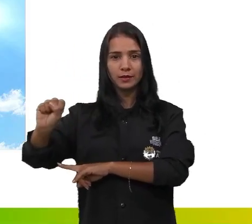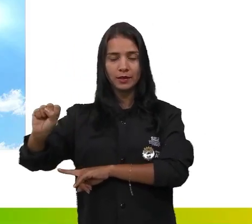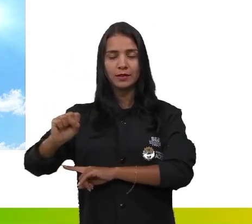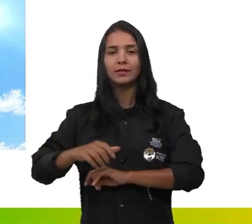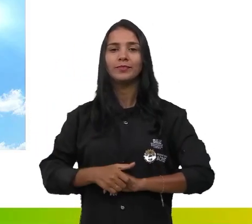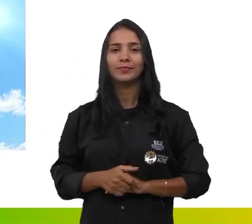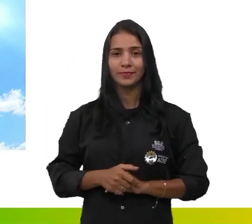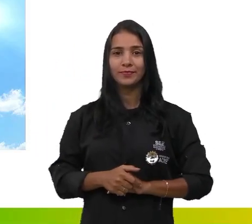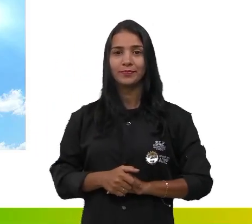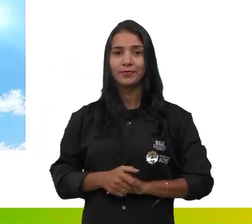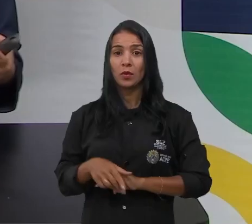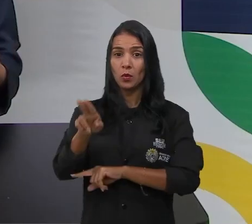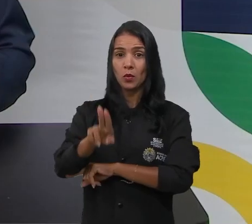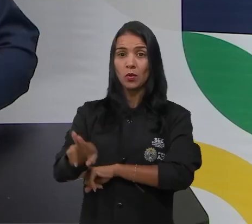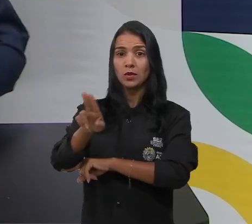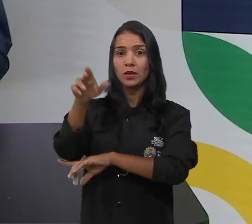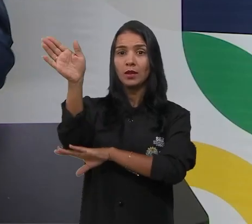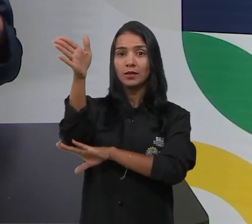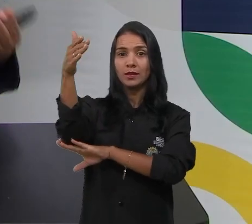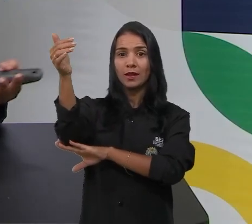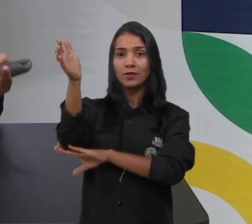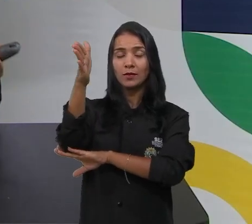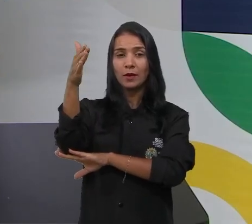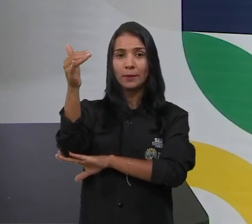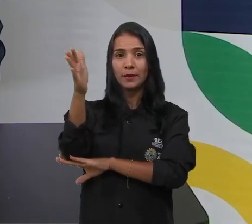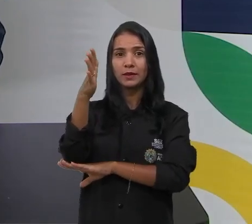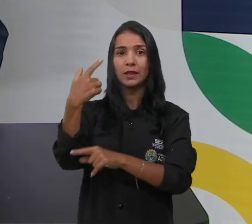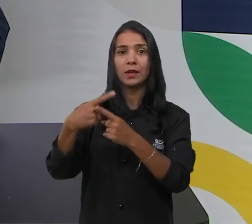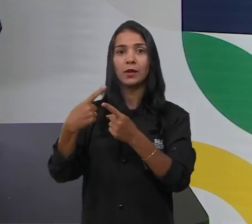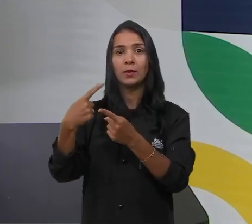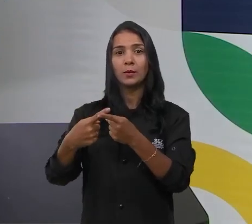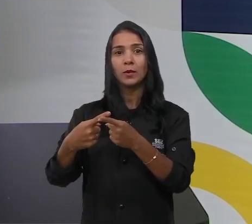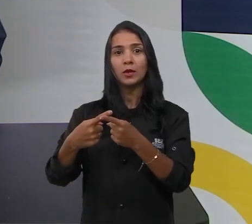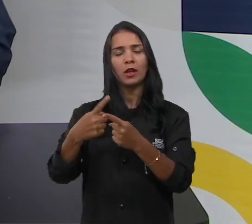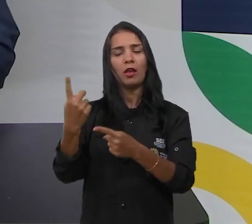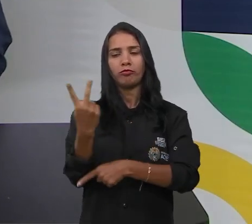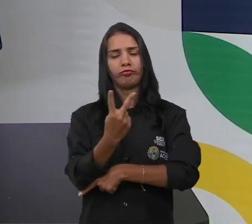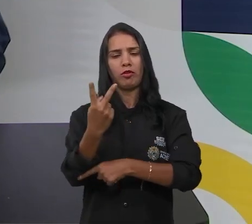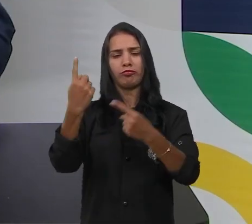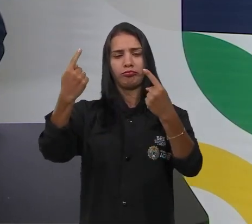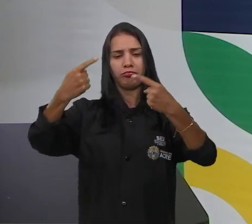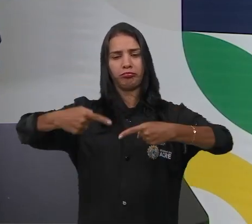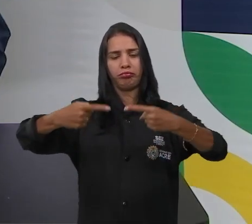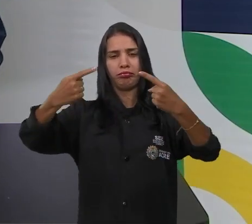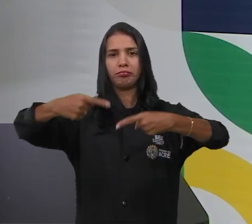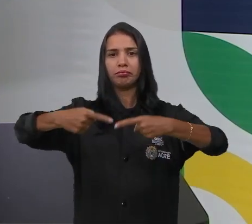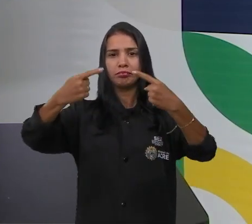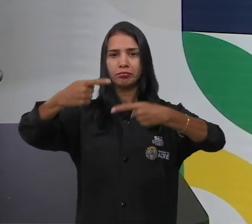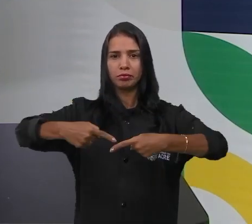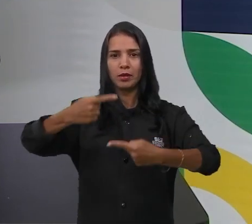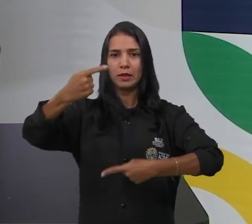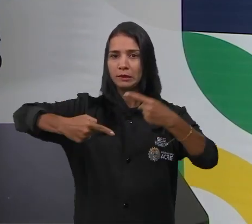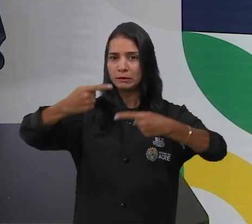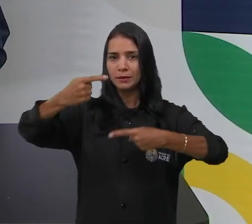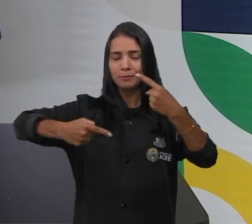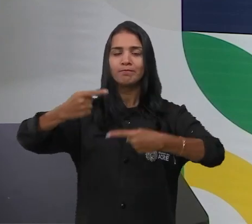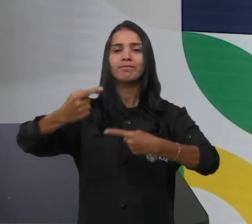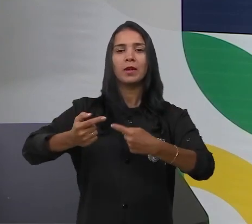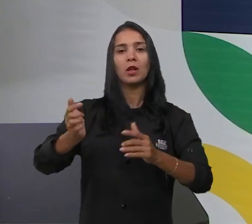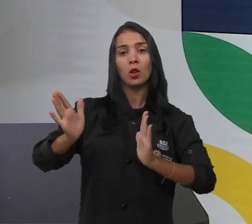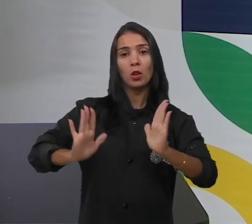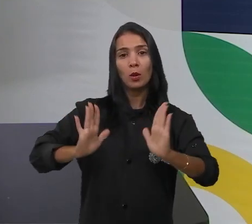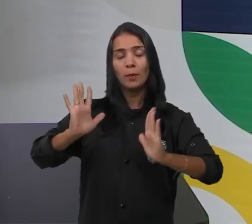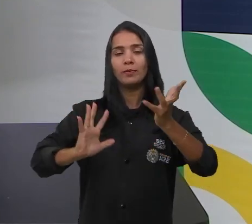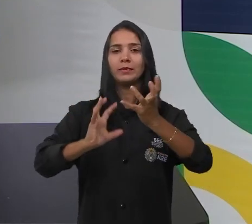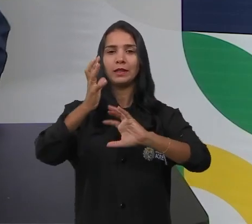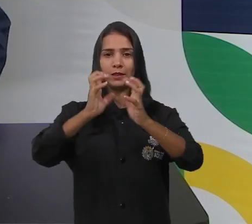era justamente aí os dois polos de poder que disputavam durante o período da Guerra Fria. Mas por